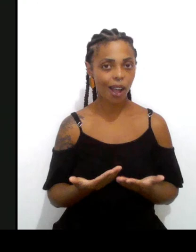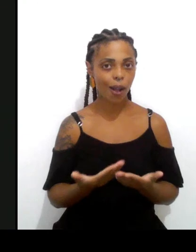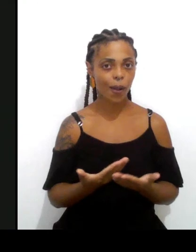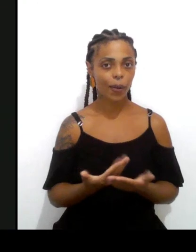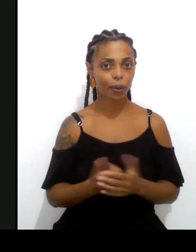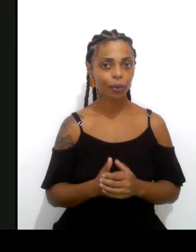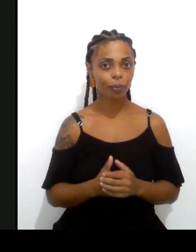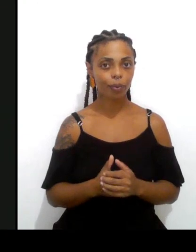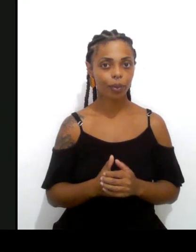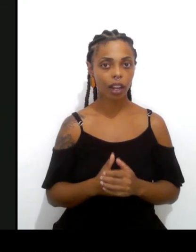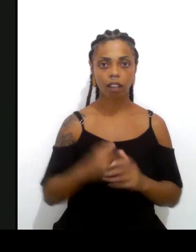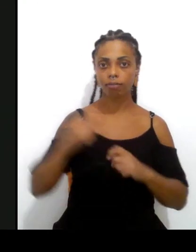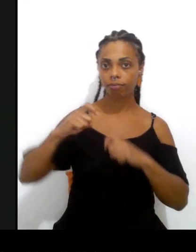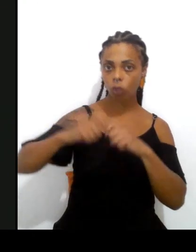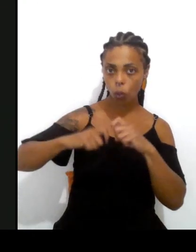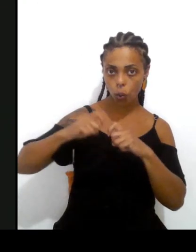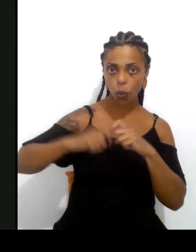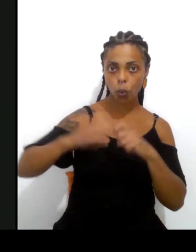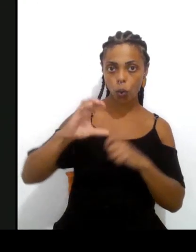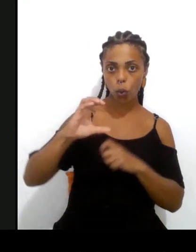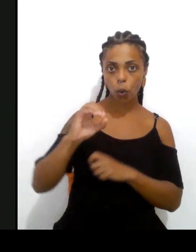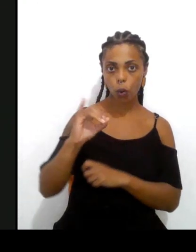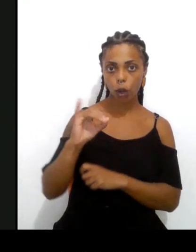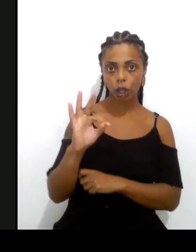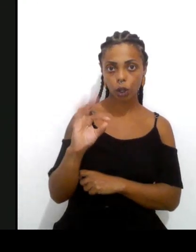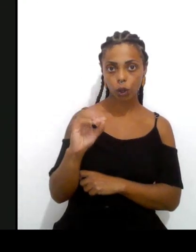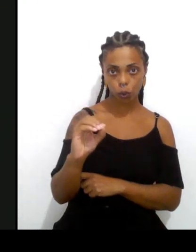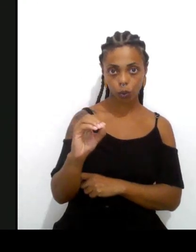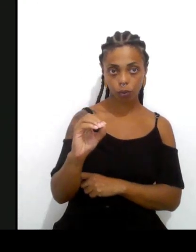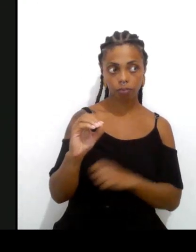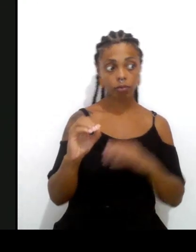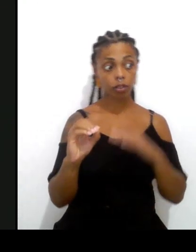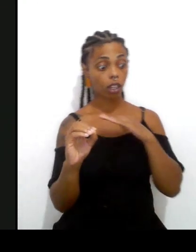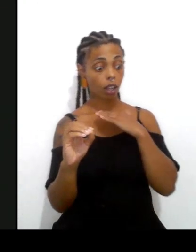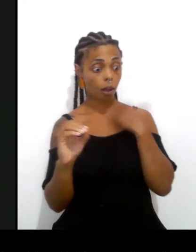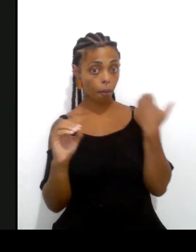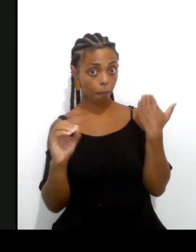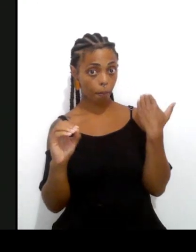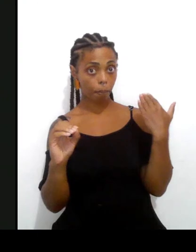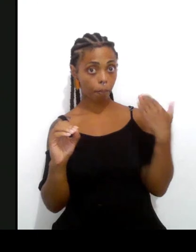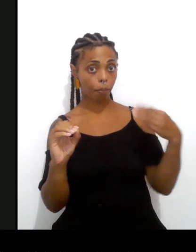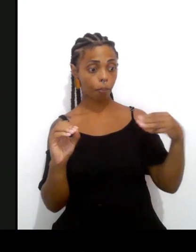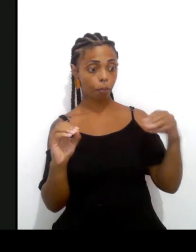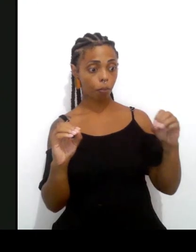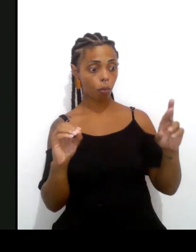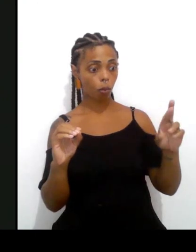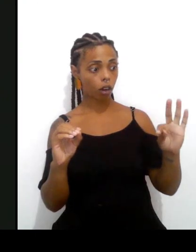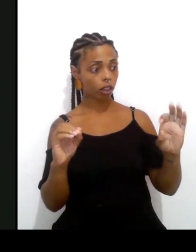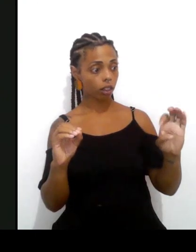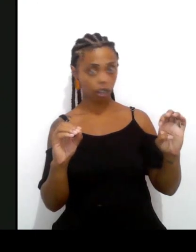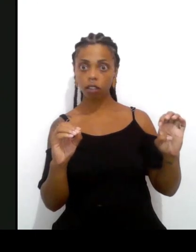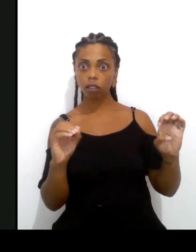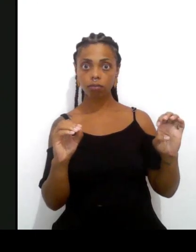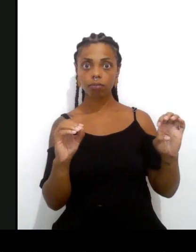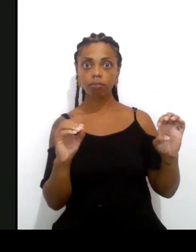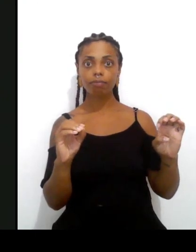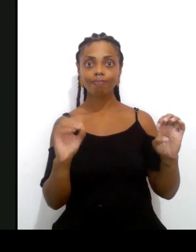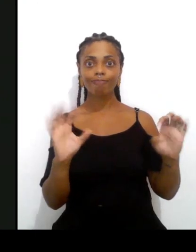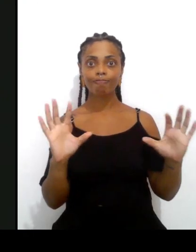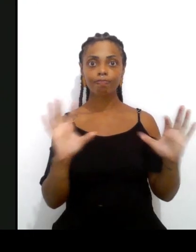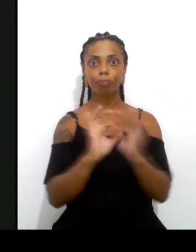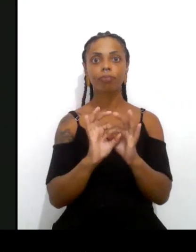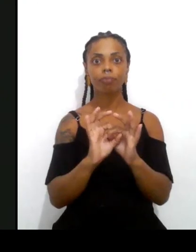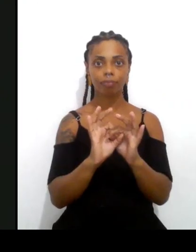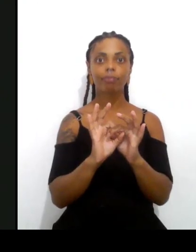o coito e a morte estão definitivamente intrincados na